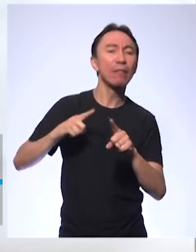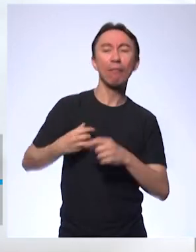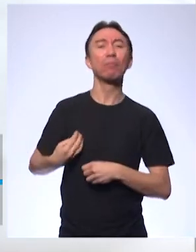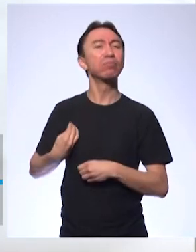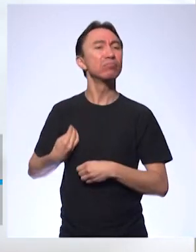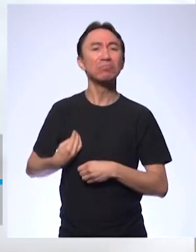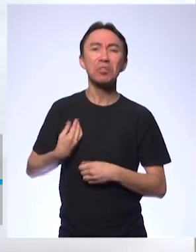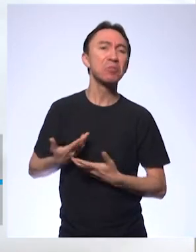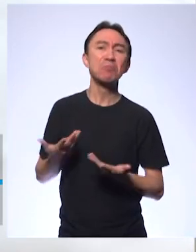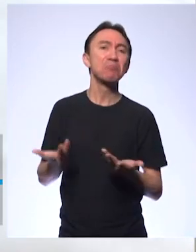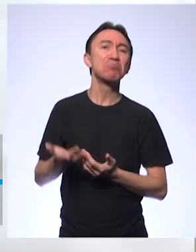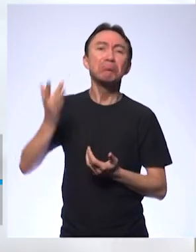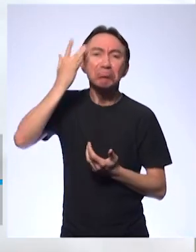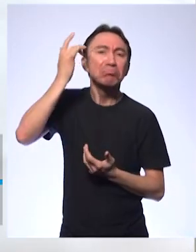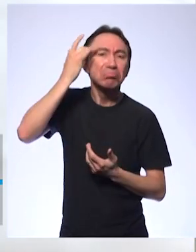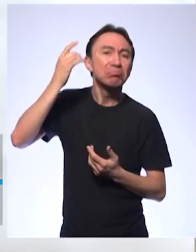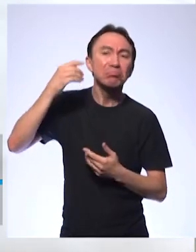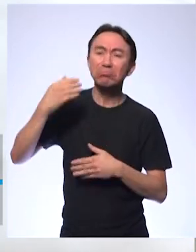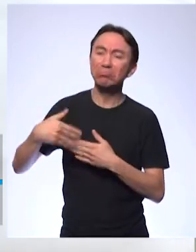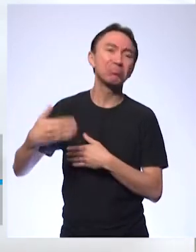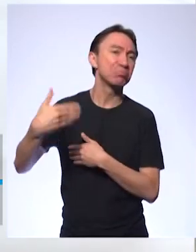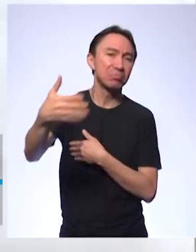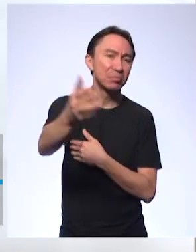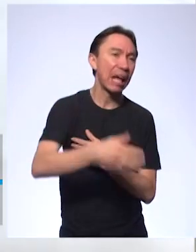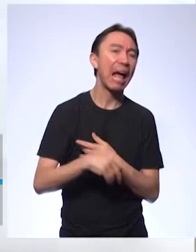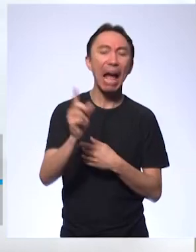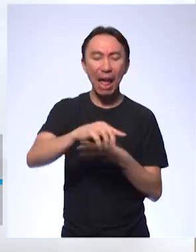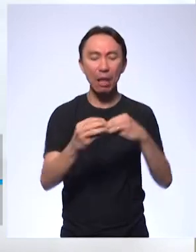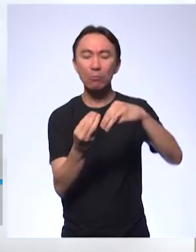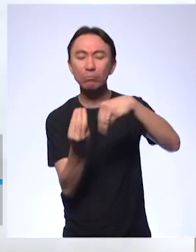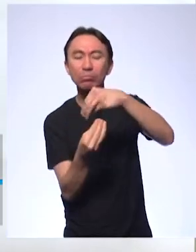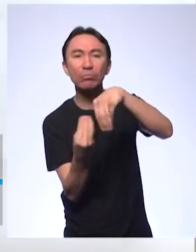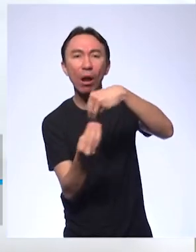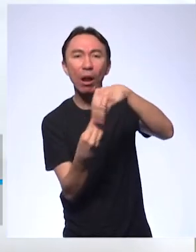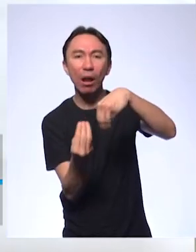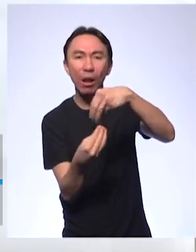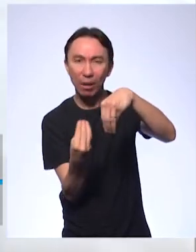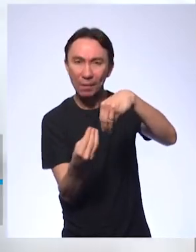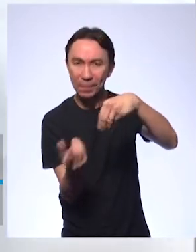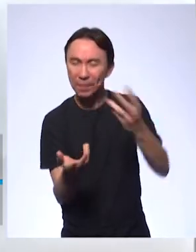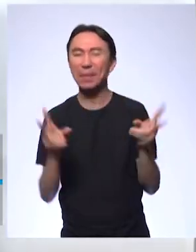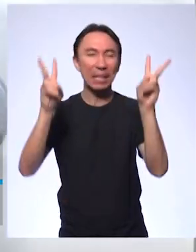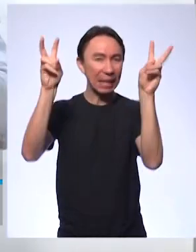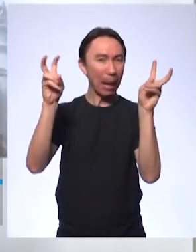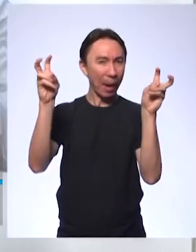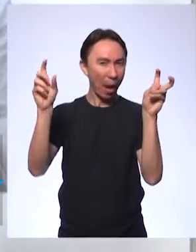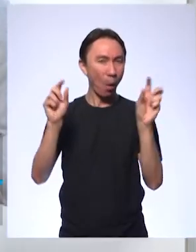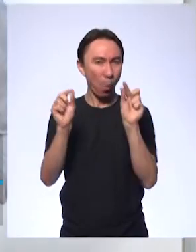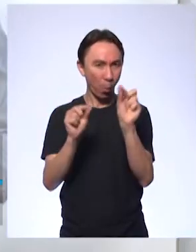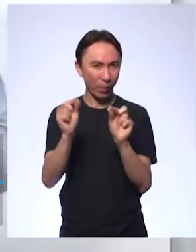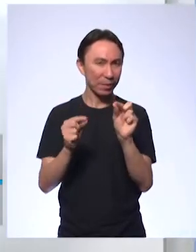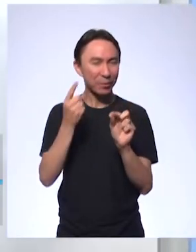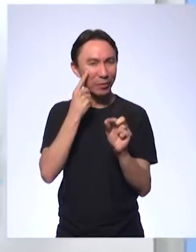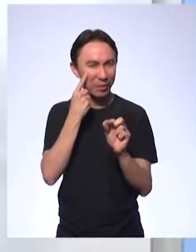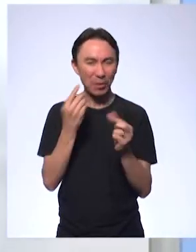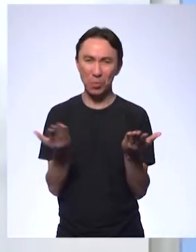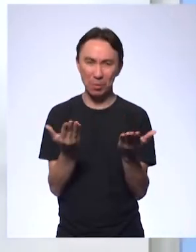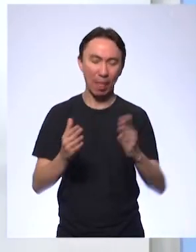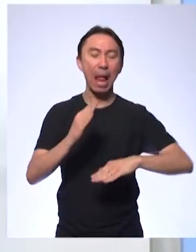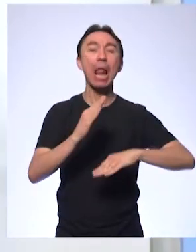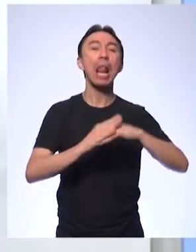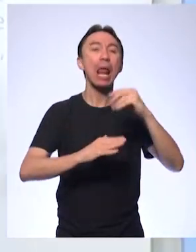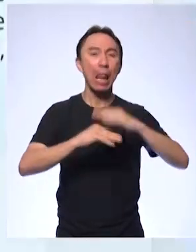no nosso dia a dia, que são as misturas e tal. Para abordar esse tema, vamos primeiro para a parte da habilidade, né,